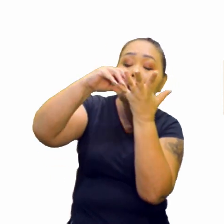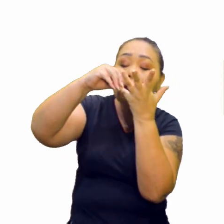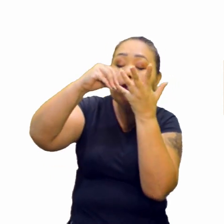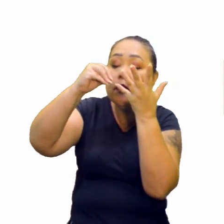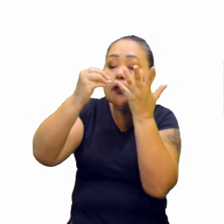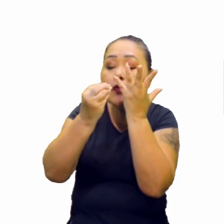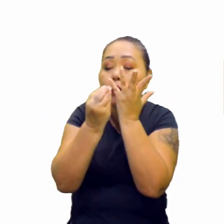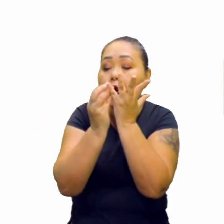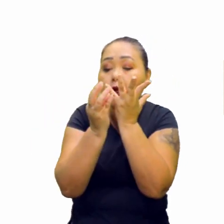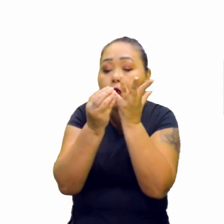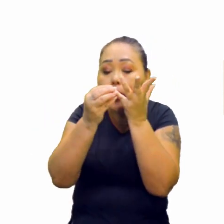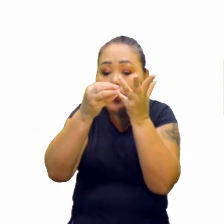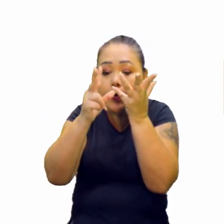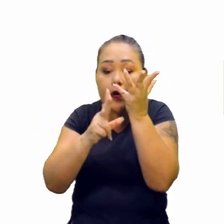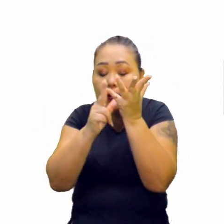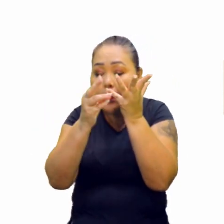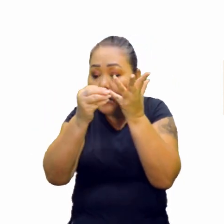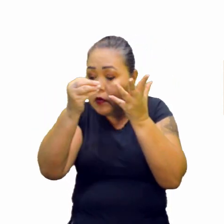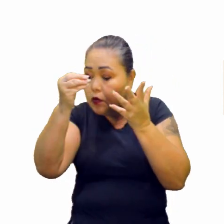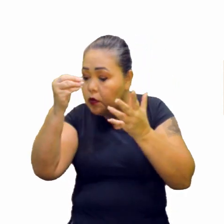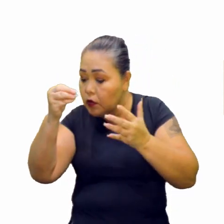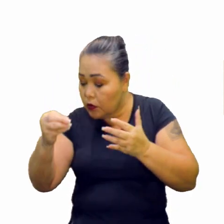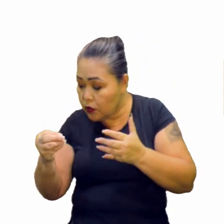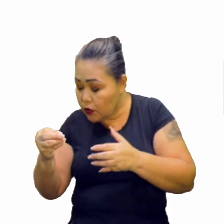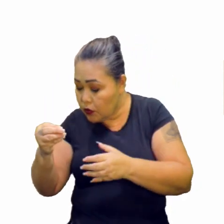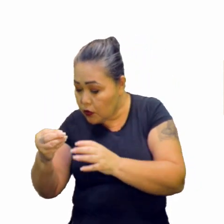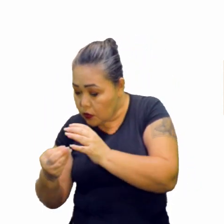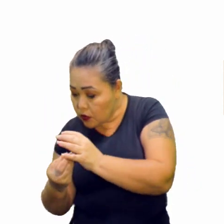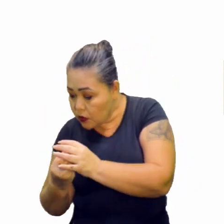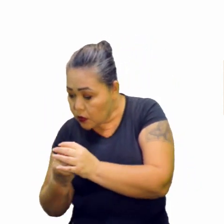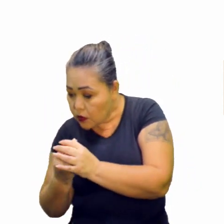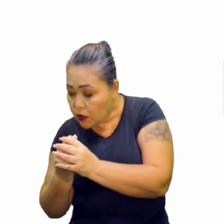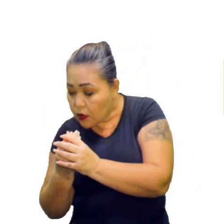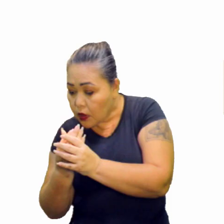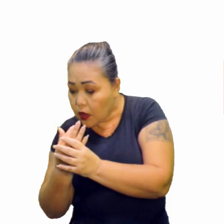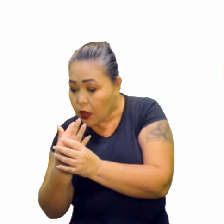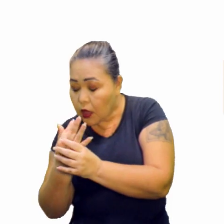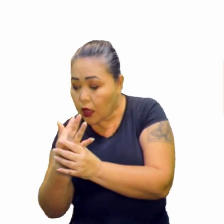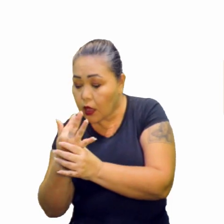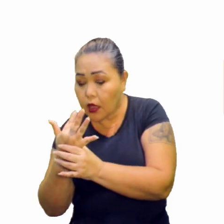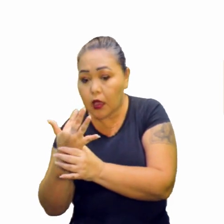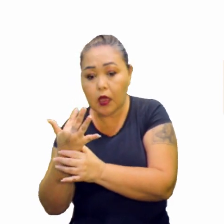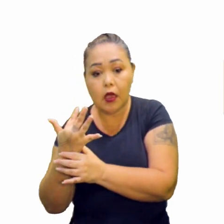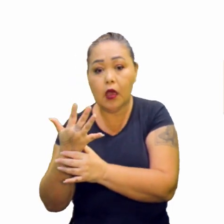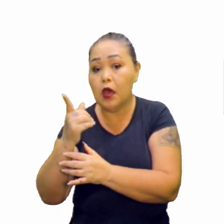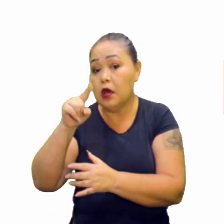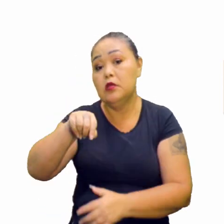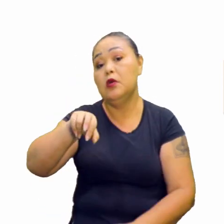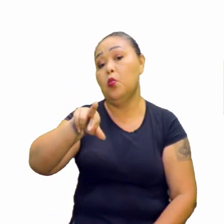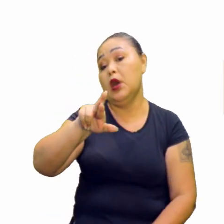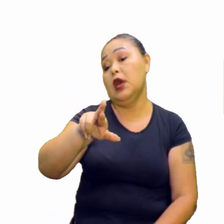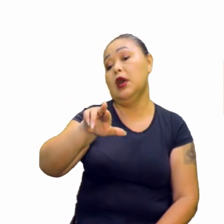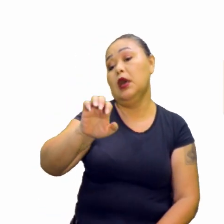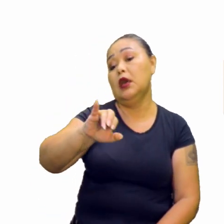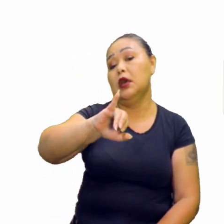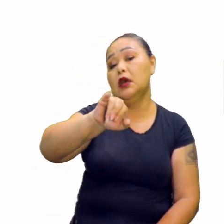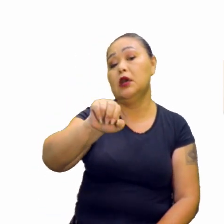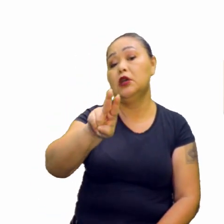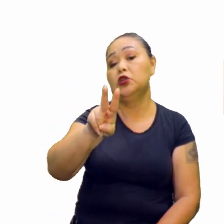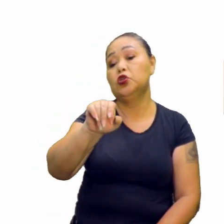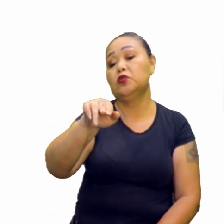manter o potencial, não é rejuvenescer.